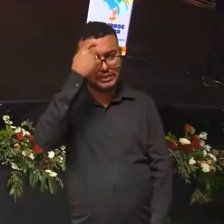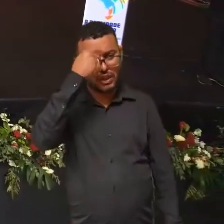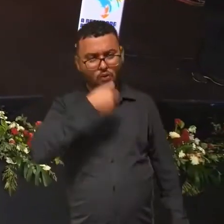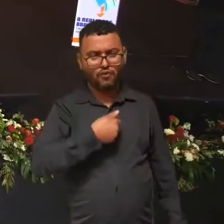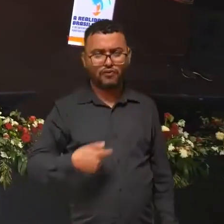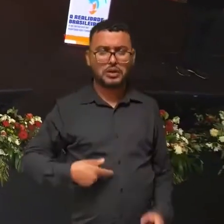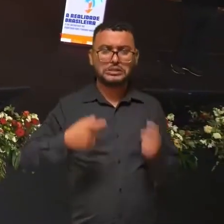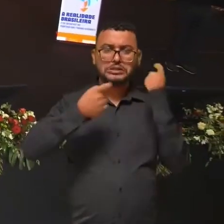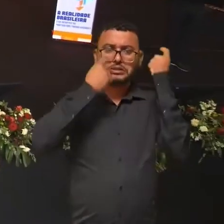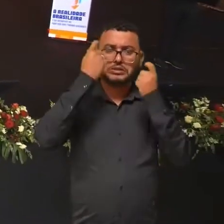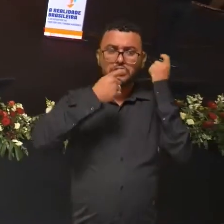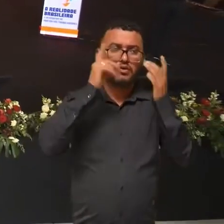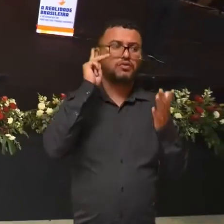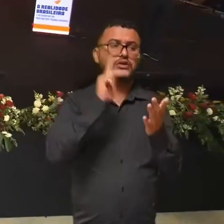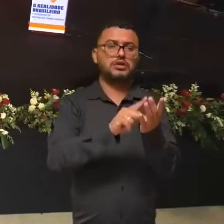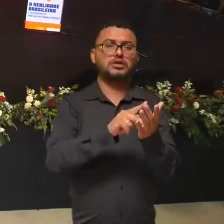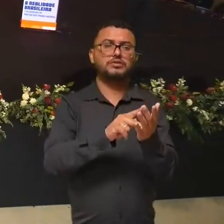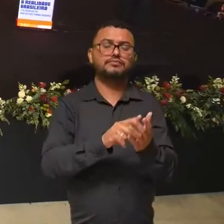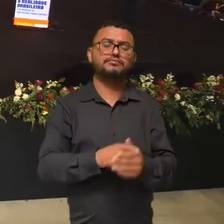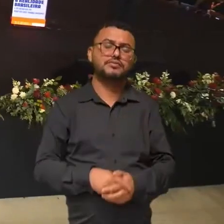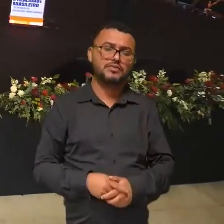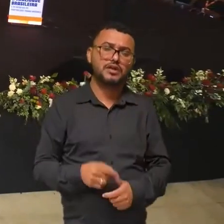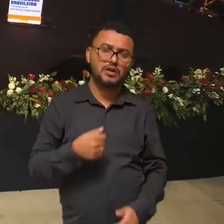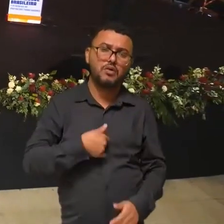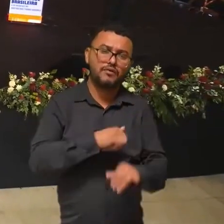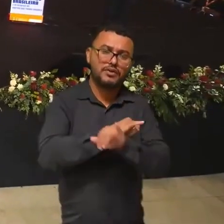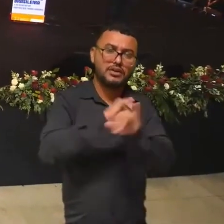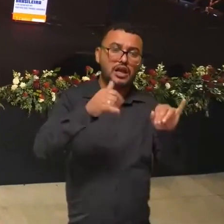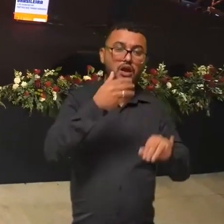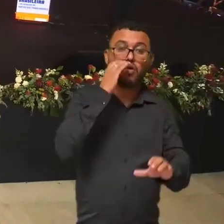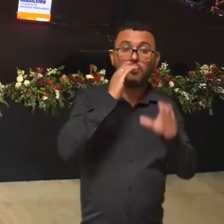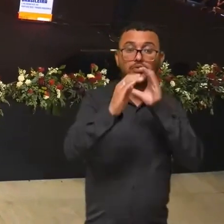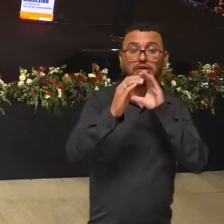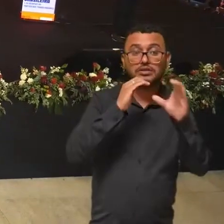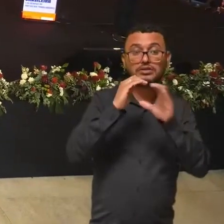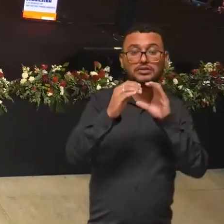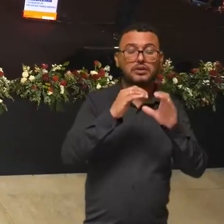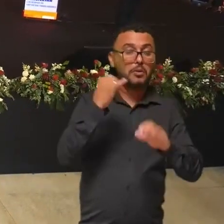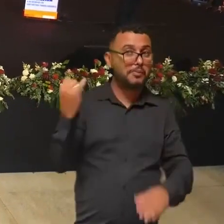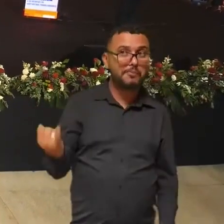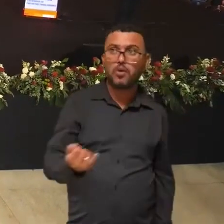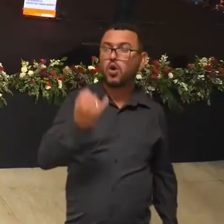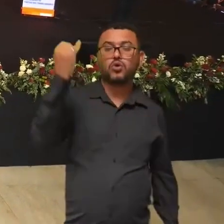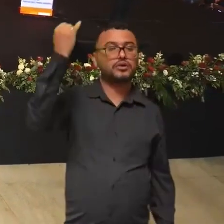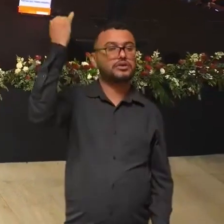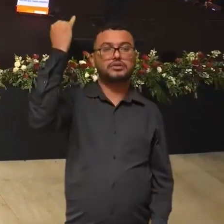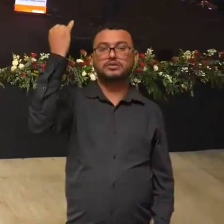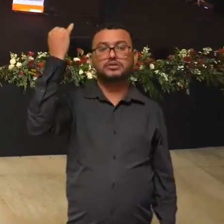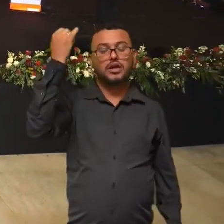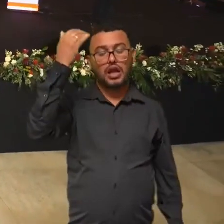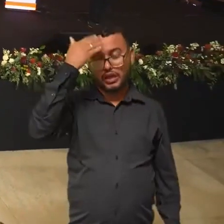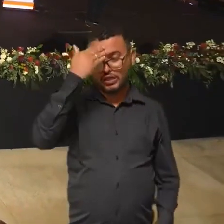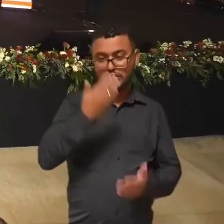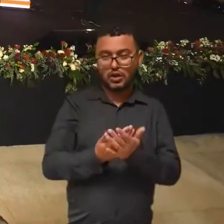até diria mais, a comunicação é o ministério mais importante de qualquer governo. Governantes espertos sabem disso. Não precisa